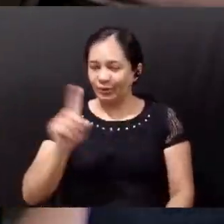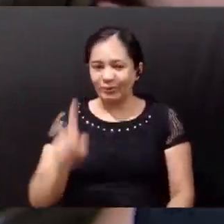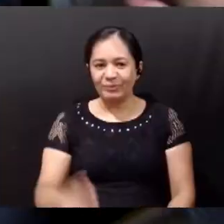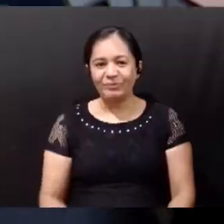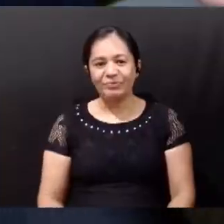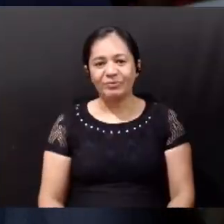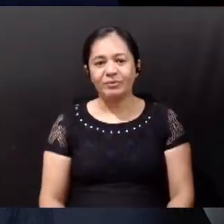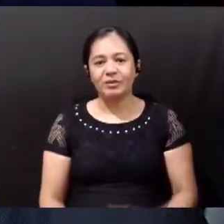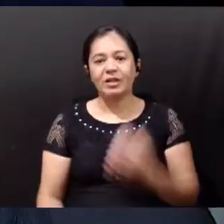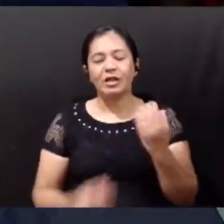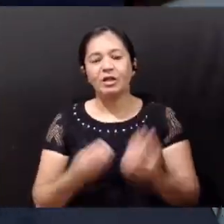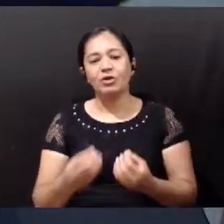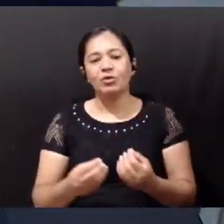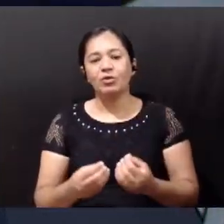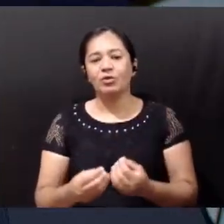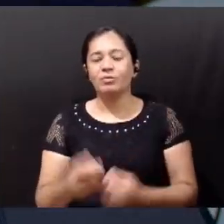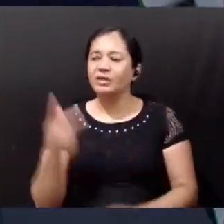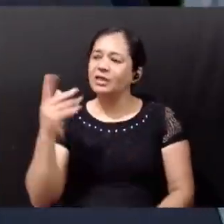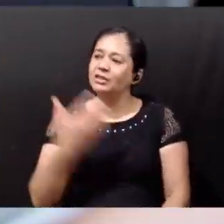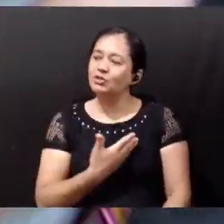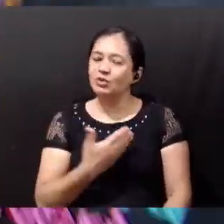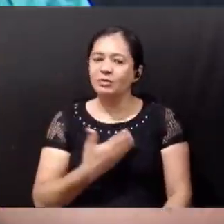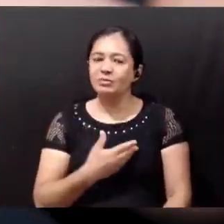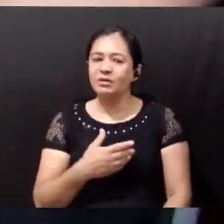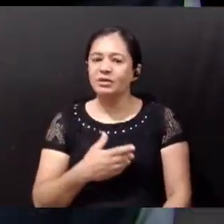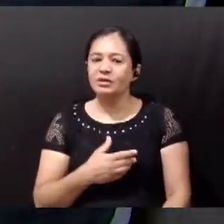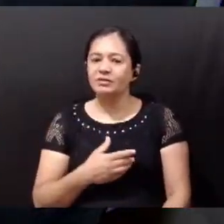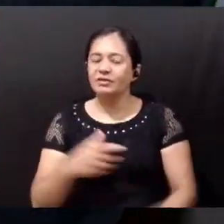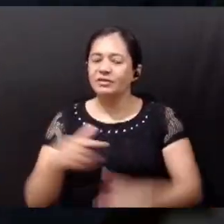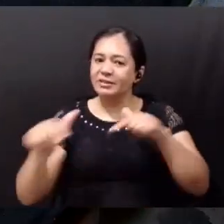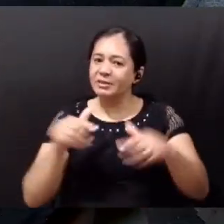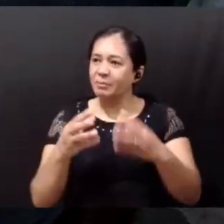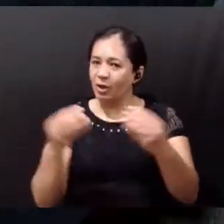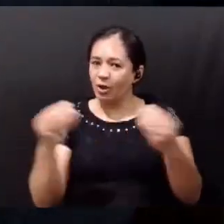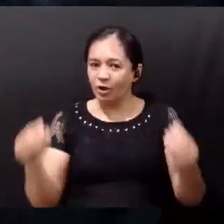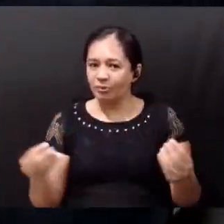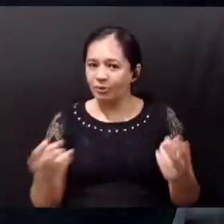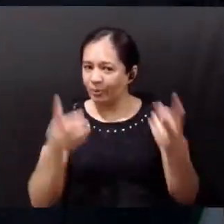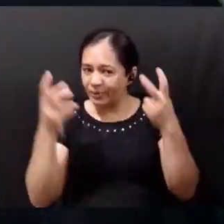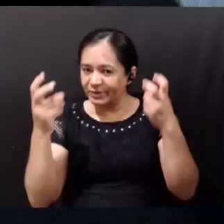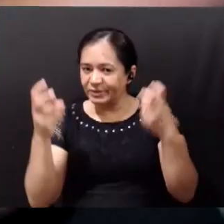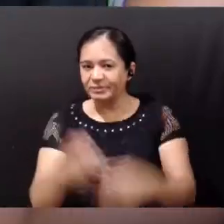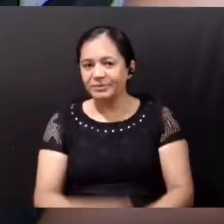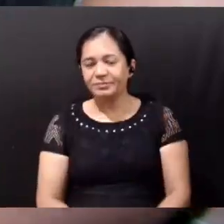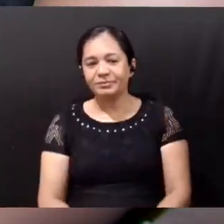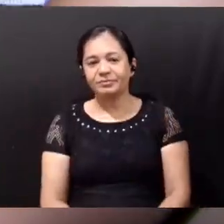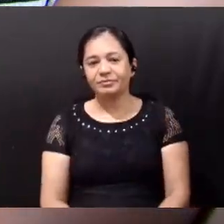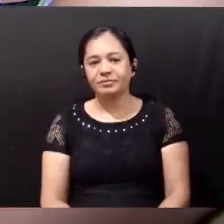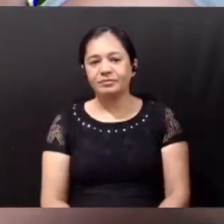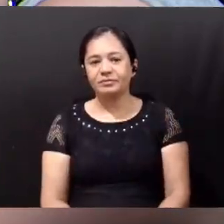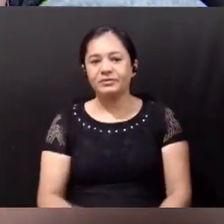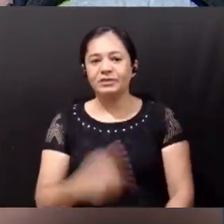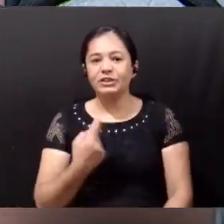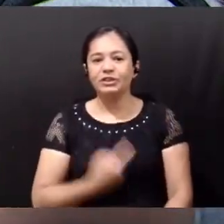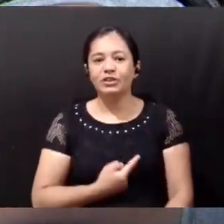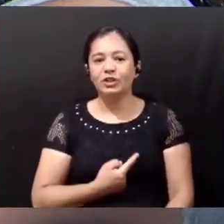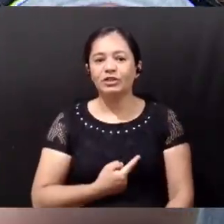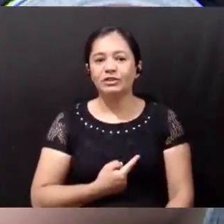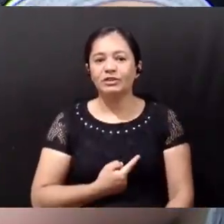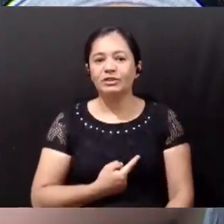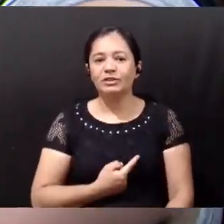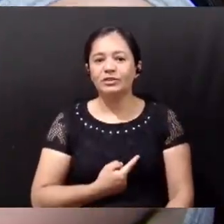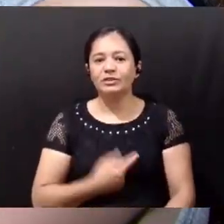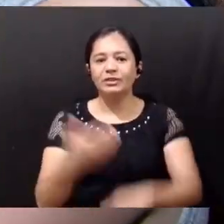chamar sua amiga pra vir? Vocês estão aí, ó, trabalhando bastante, que eu tô vendo. É que a gente foi qual é o nome